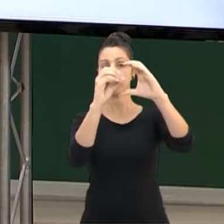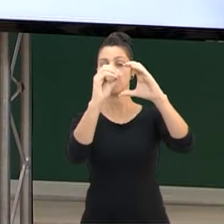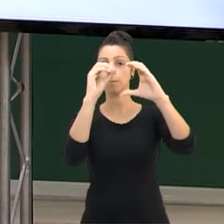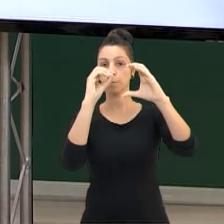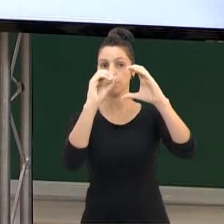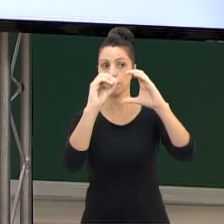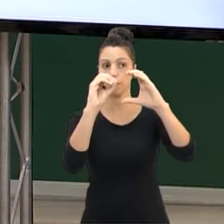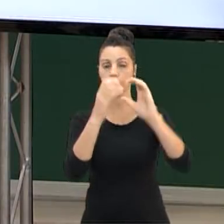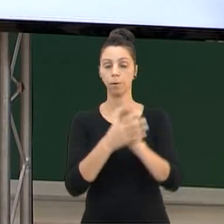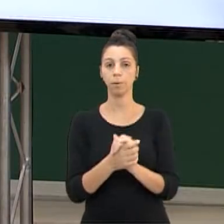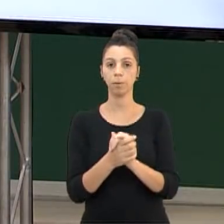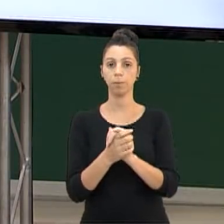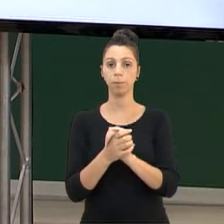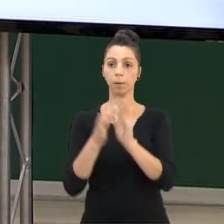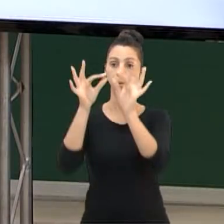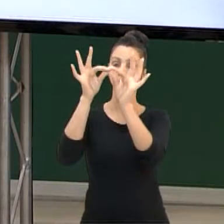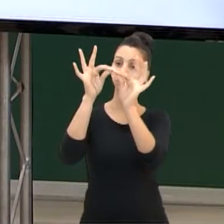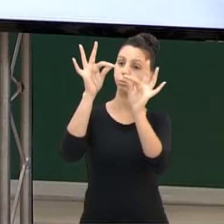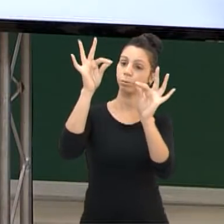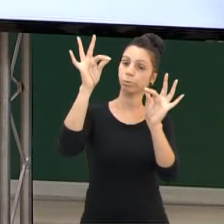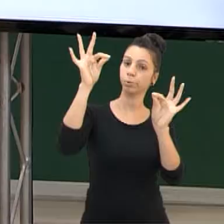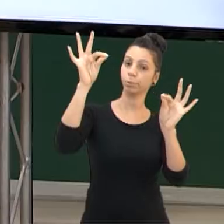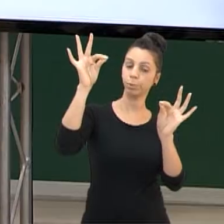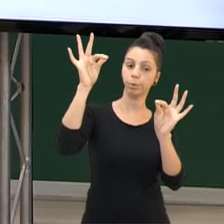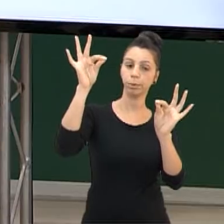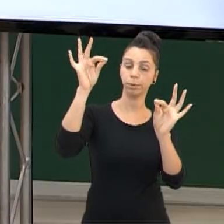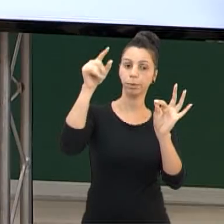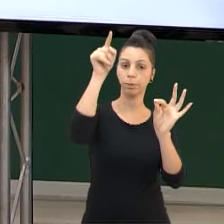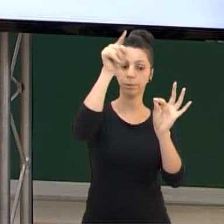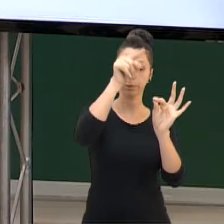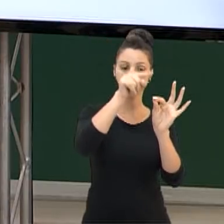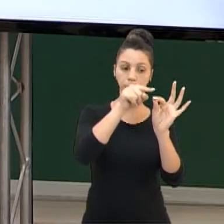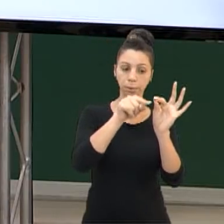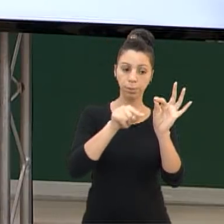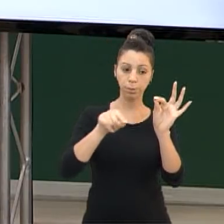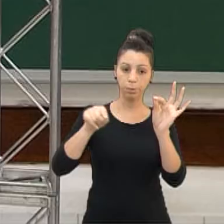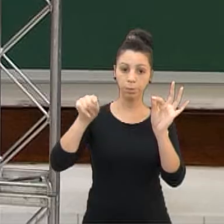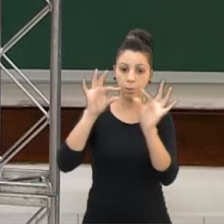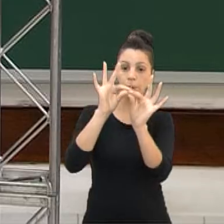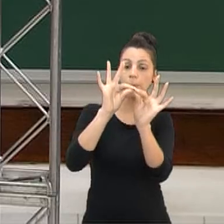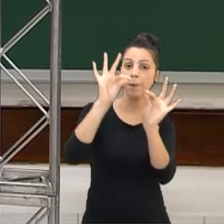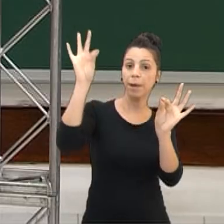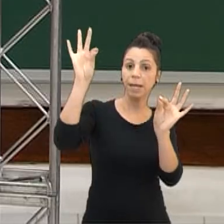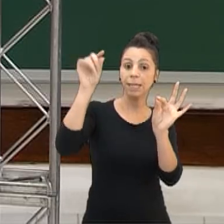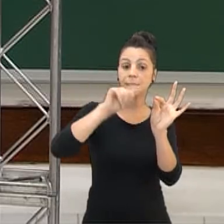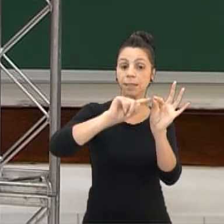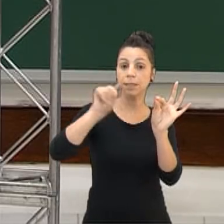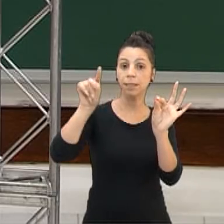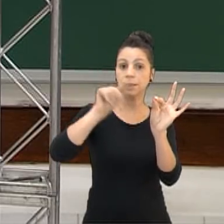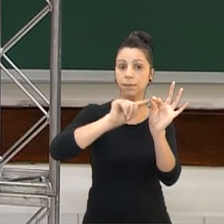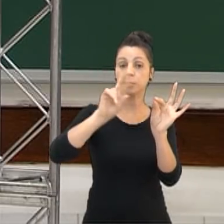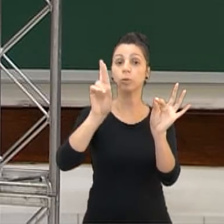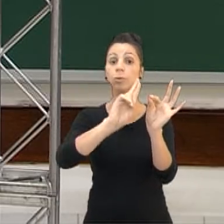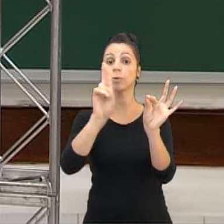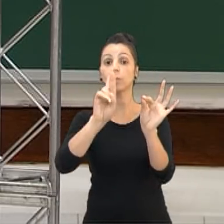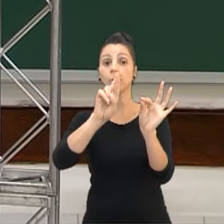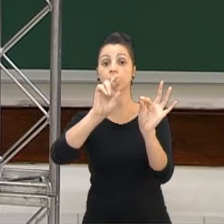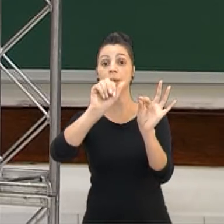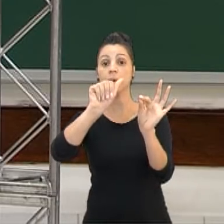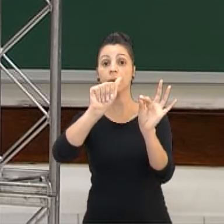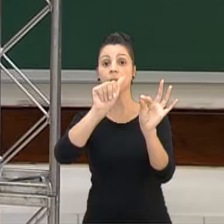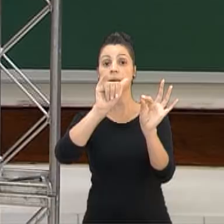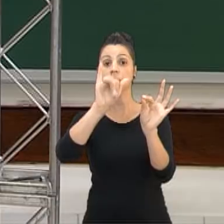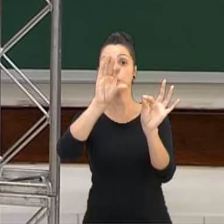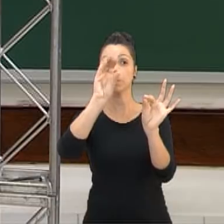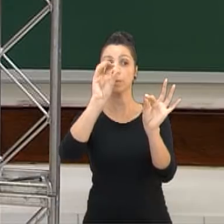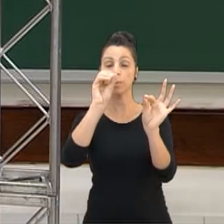até a extremidade da circunferência nós conhecemos como raio. Muito bem. Então, esse raio, ele vai